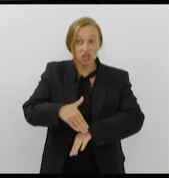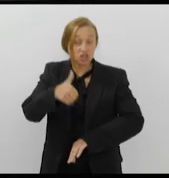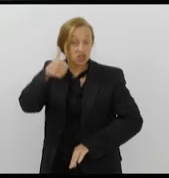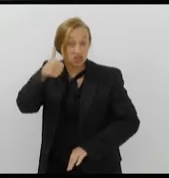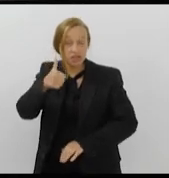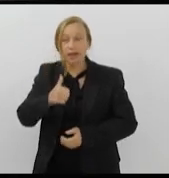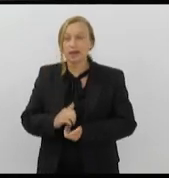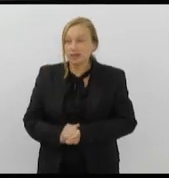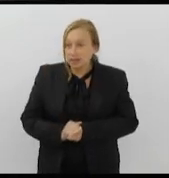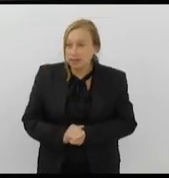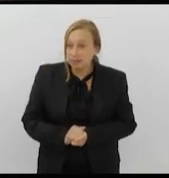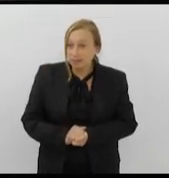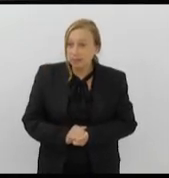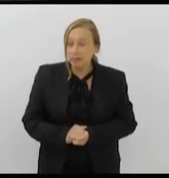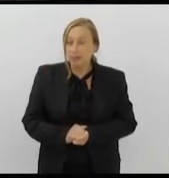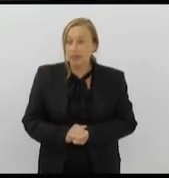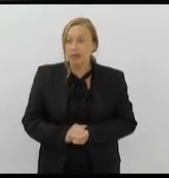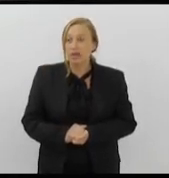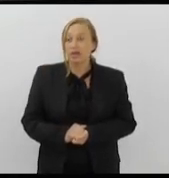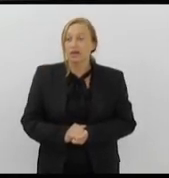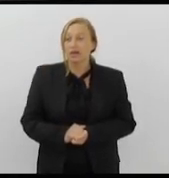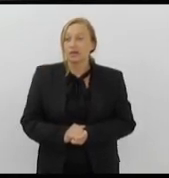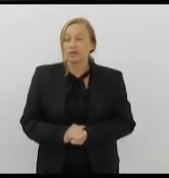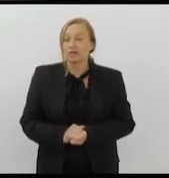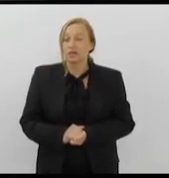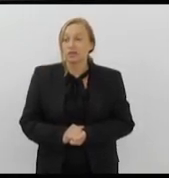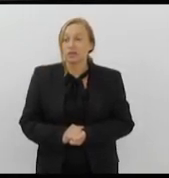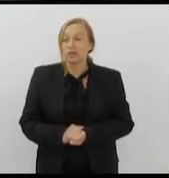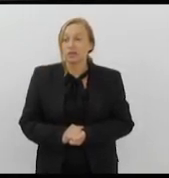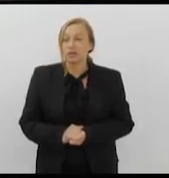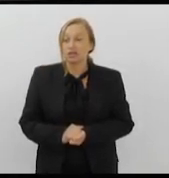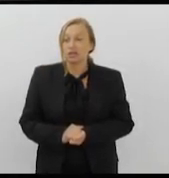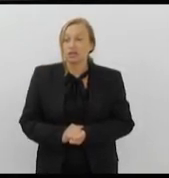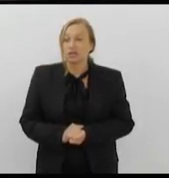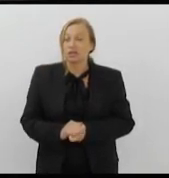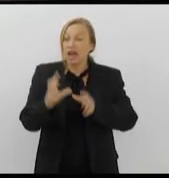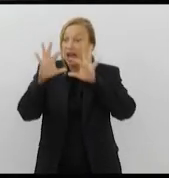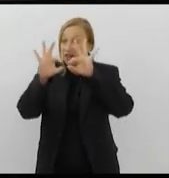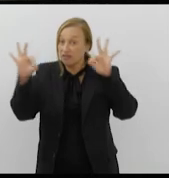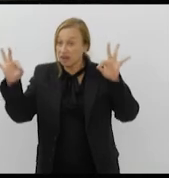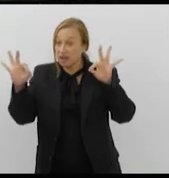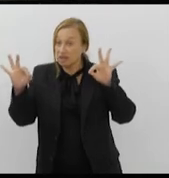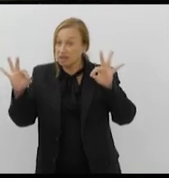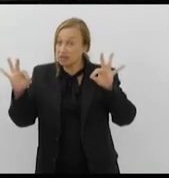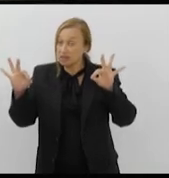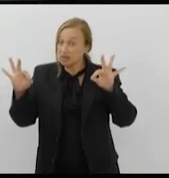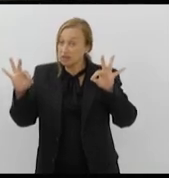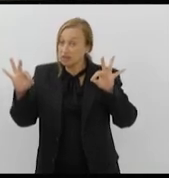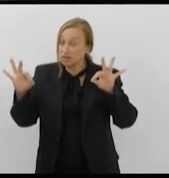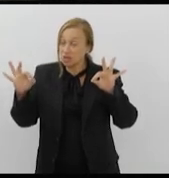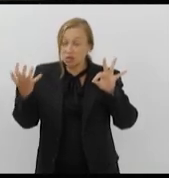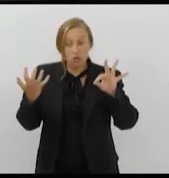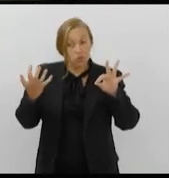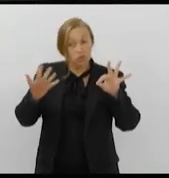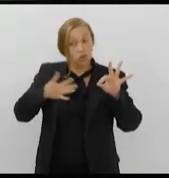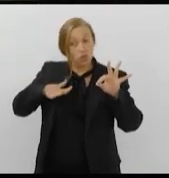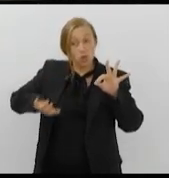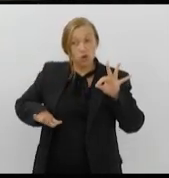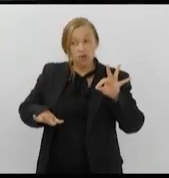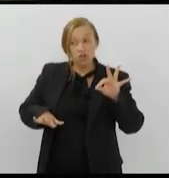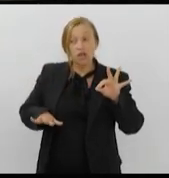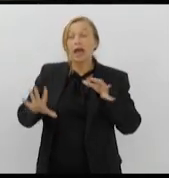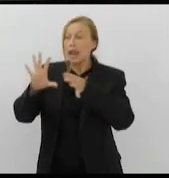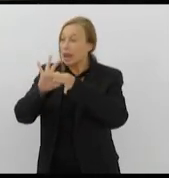eu ouço a palavra, eu ouço a frase, mesmo que eu discorde, eu quero que ele tenha liberdade de